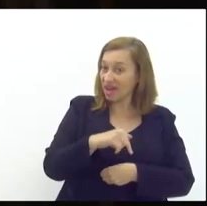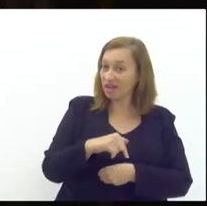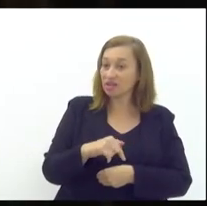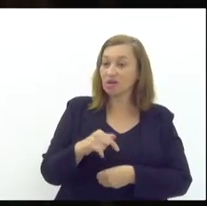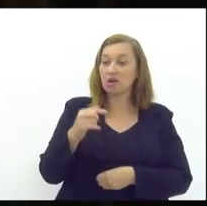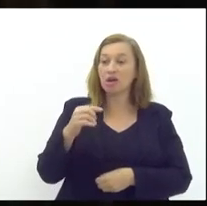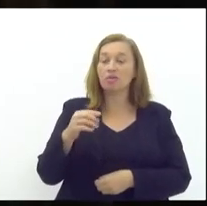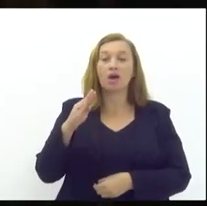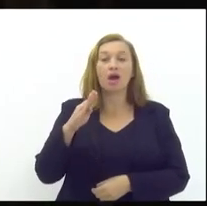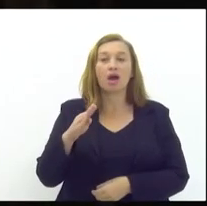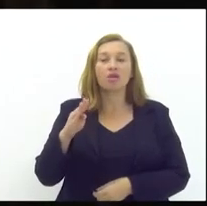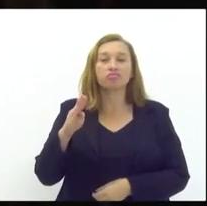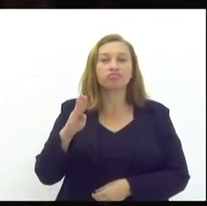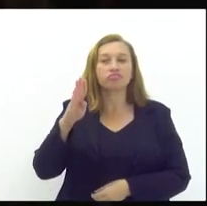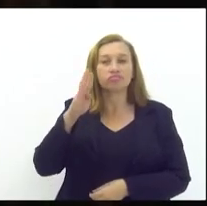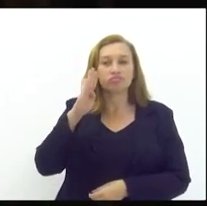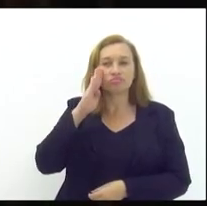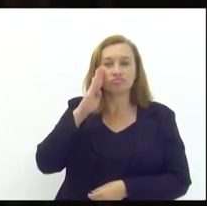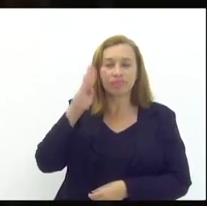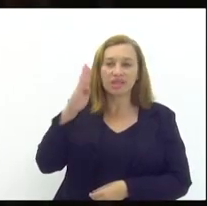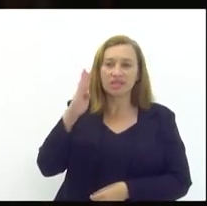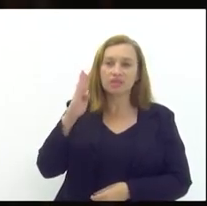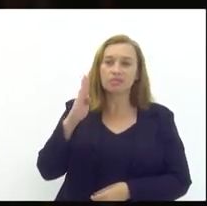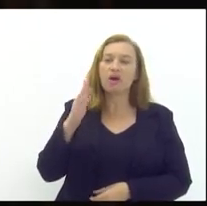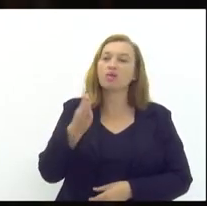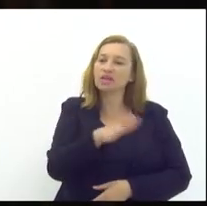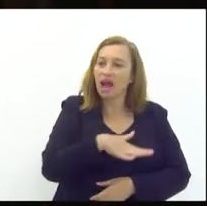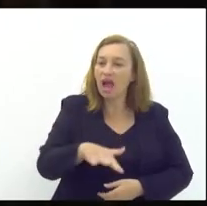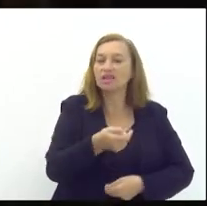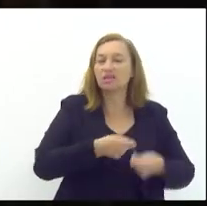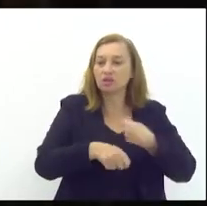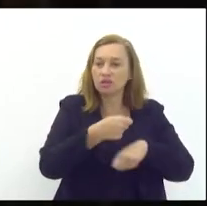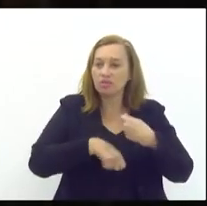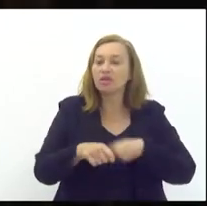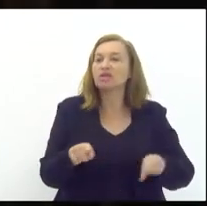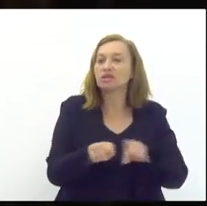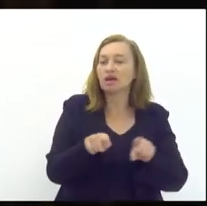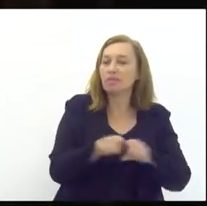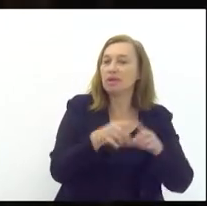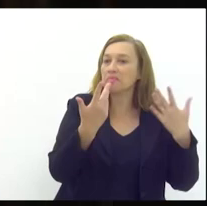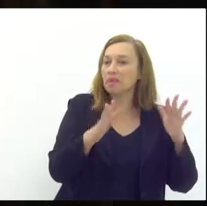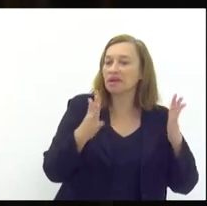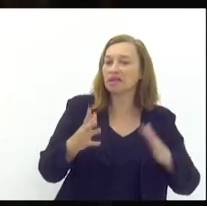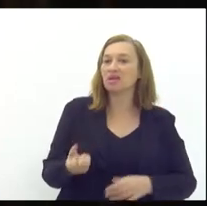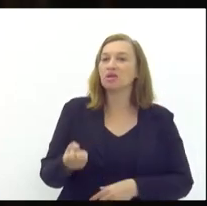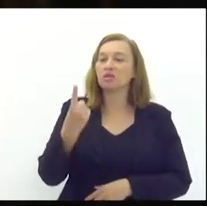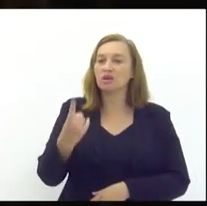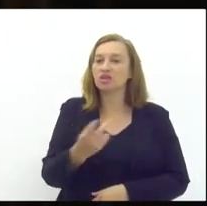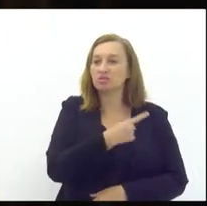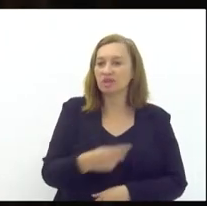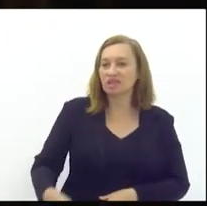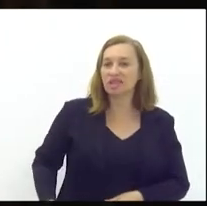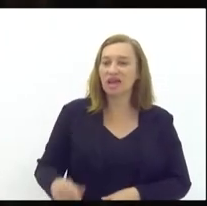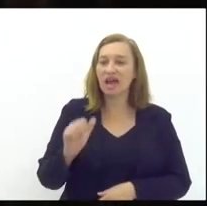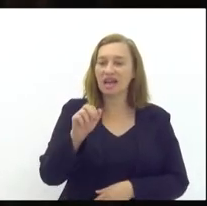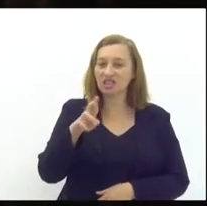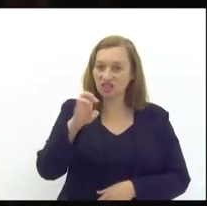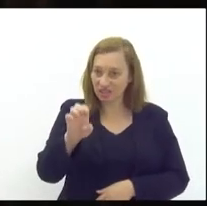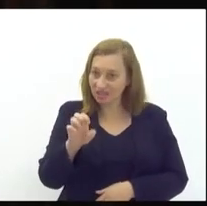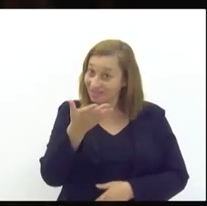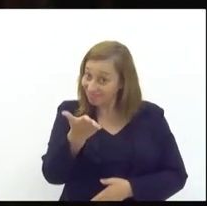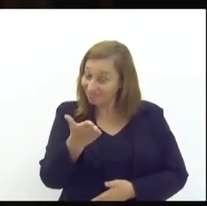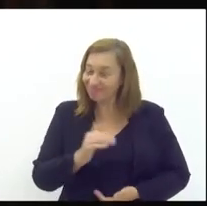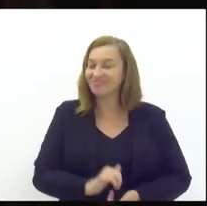área econômica do ipeia também não poderia deixar de saudar rapidamente nosso querido ex-presidente Alexandre que eu sou Alexandre